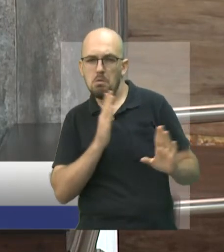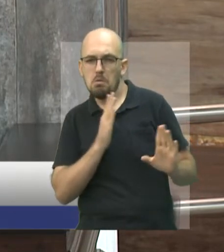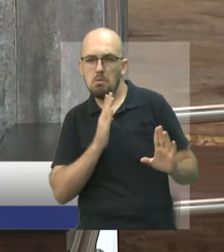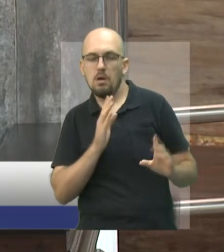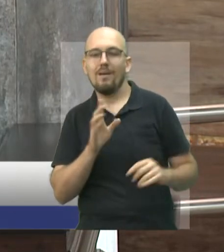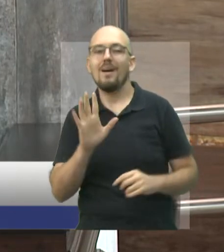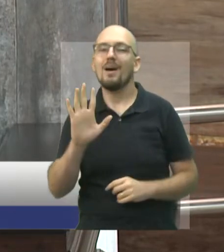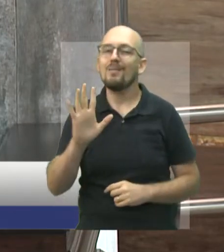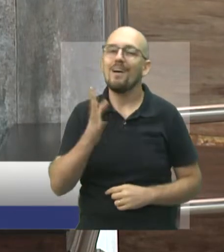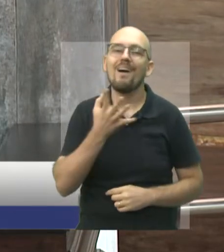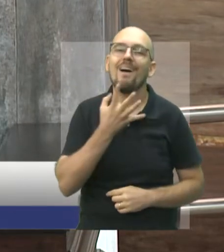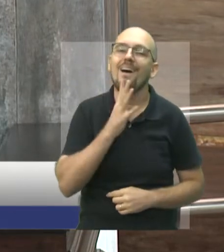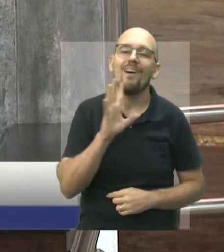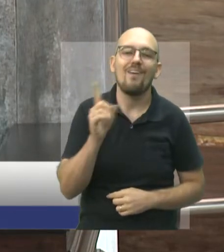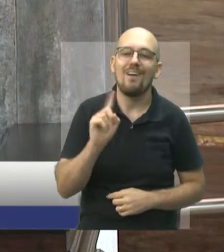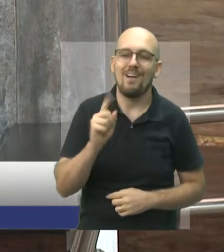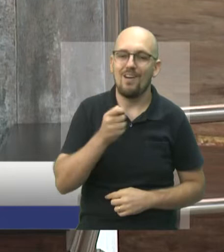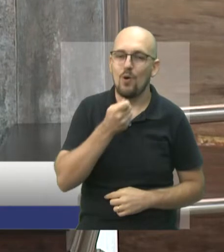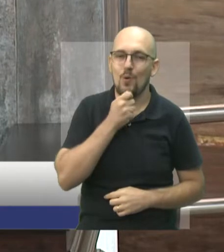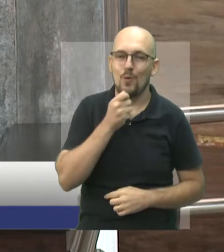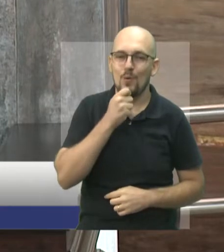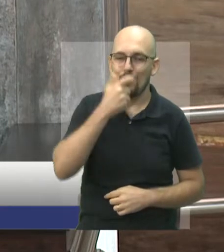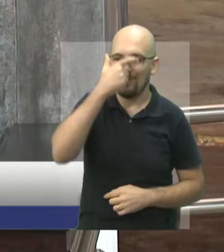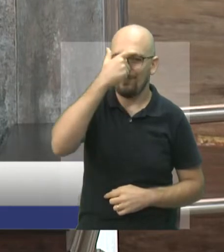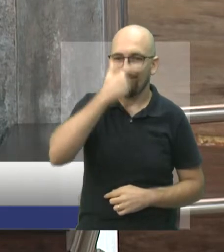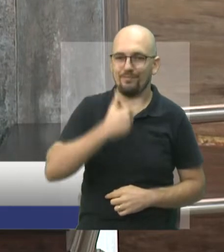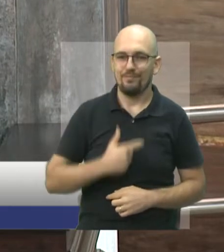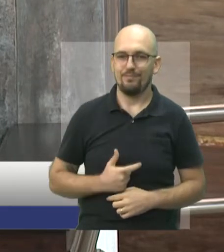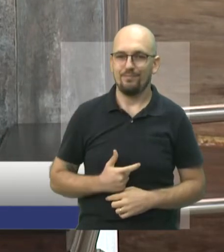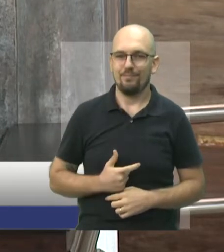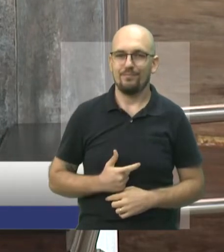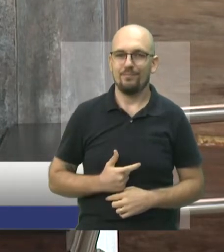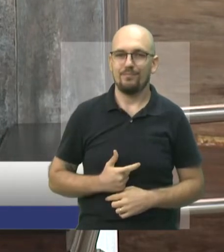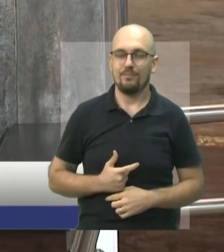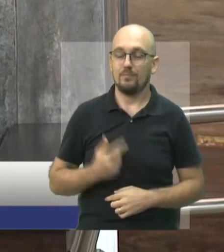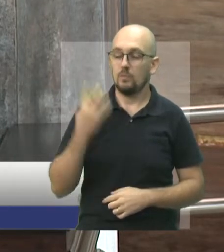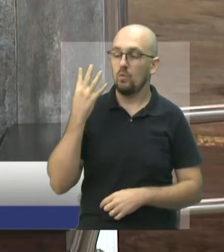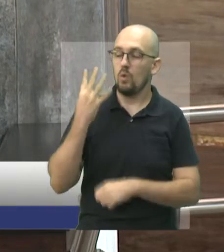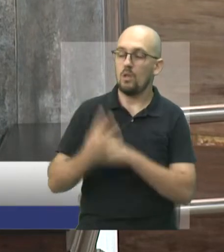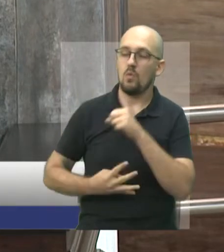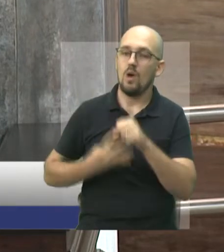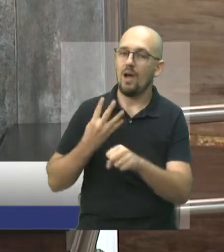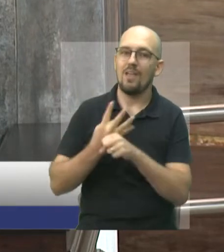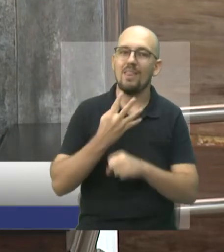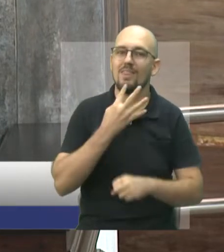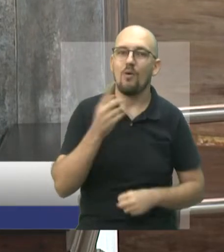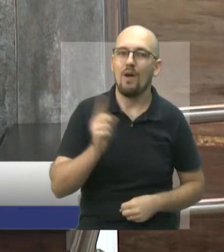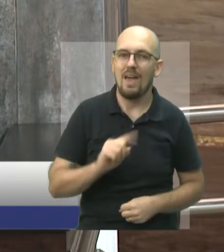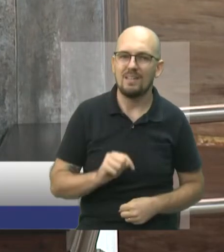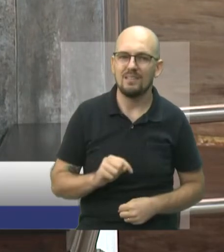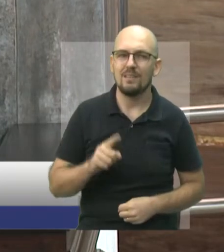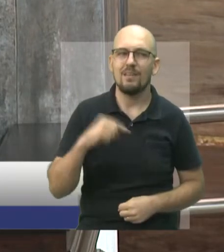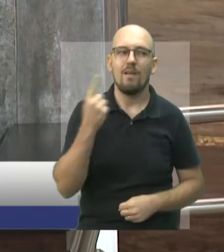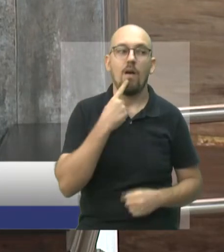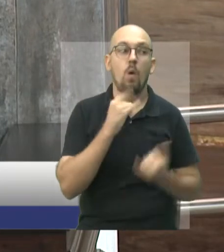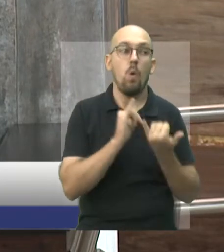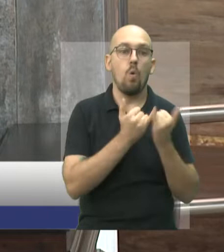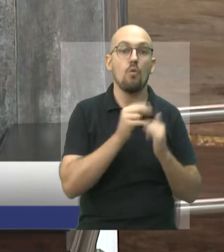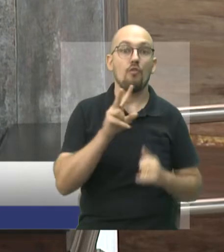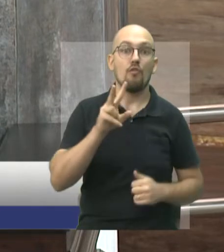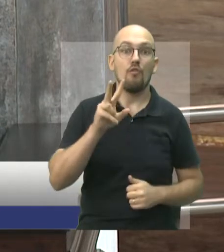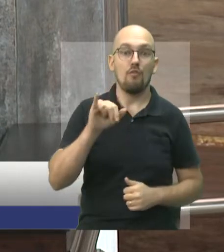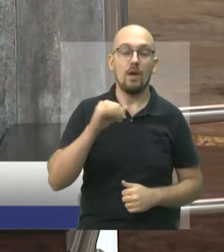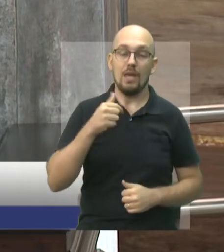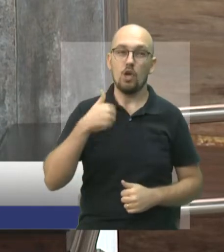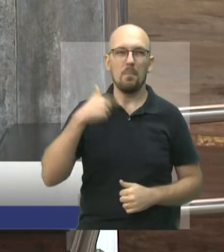ainda quem é o Maurílio Moretti durante 4 anos. Falaram ali, eu ia me abster da votação, sou sincero em falar